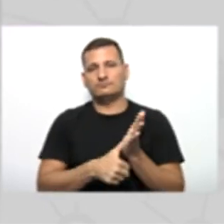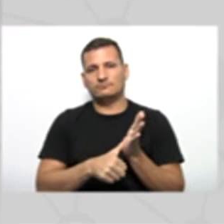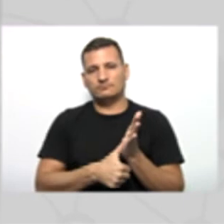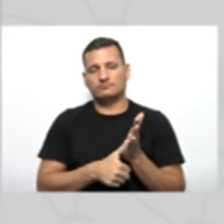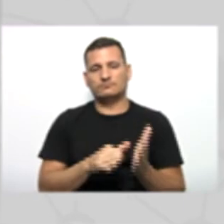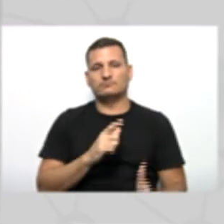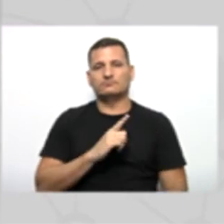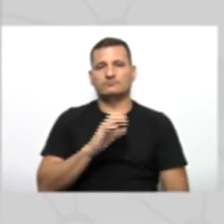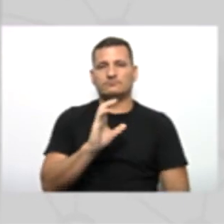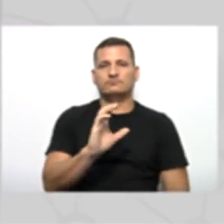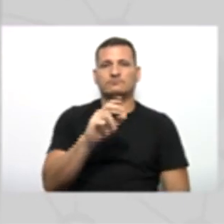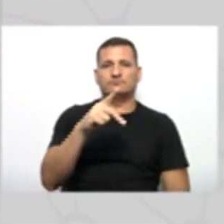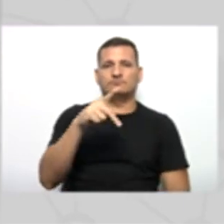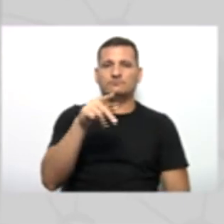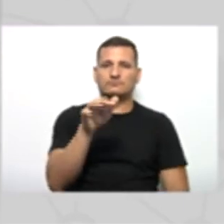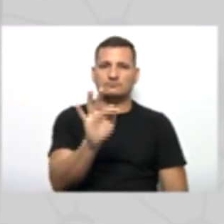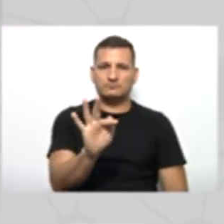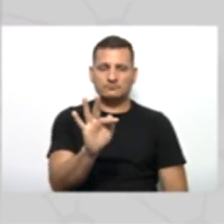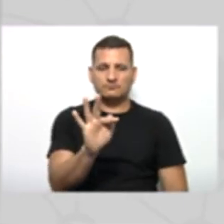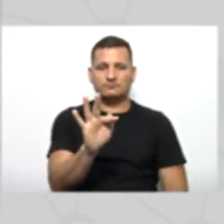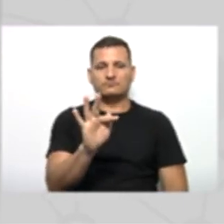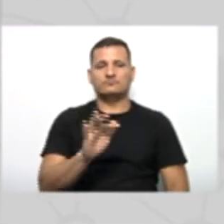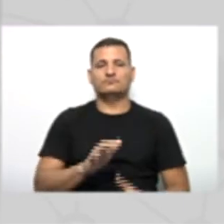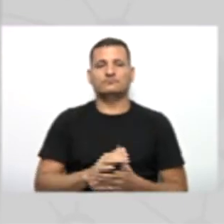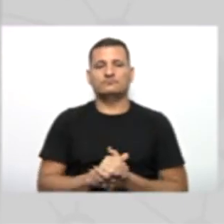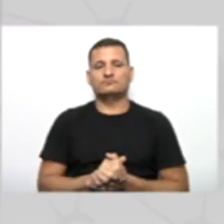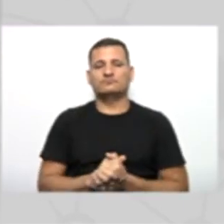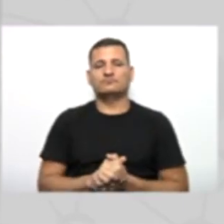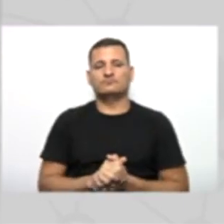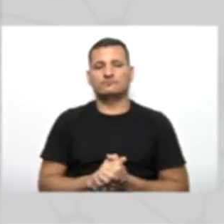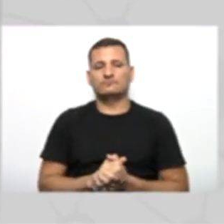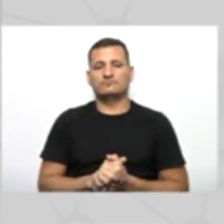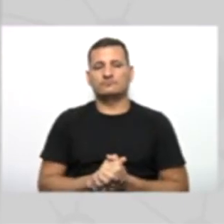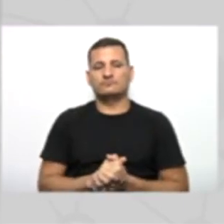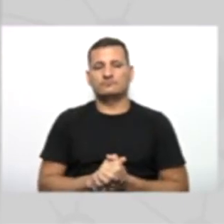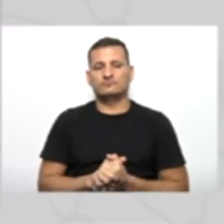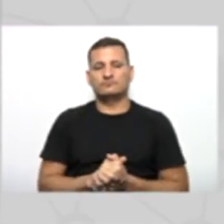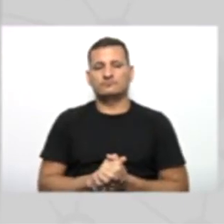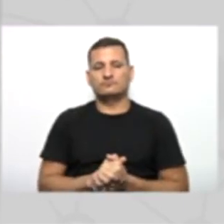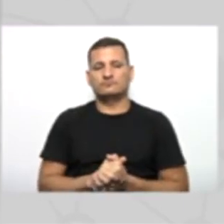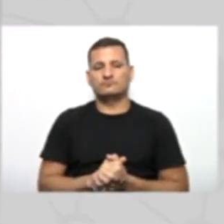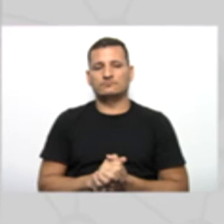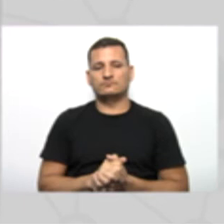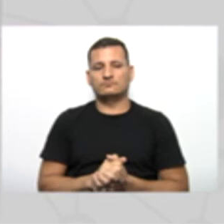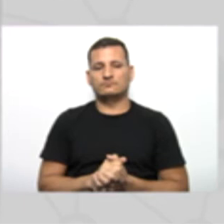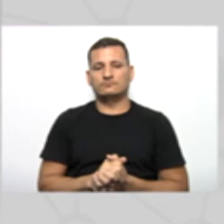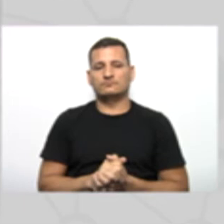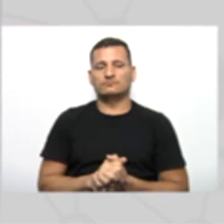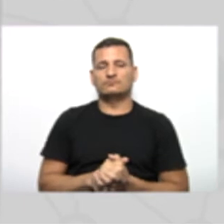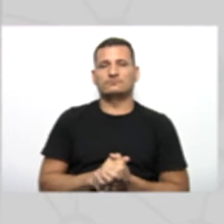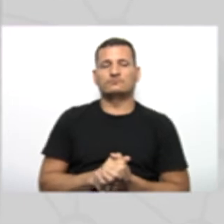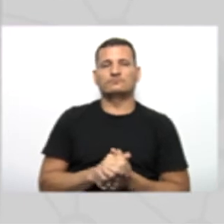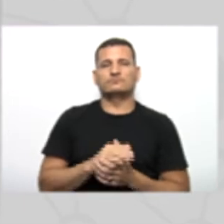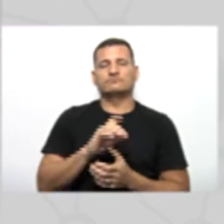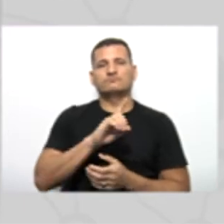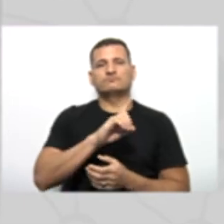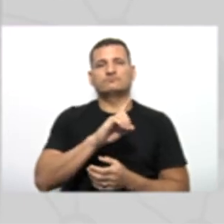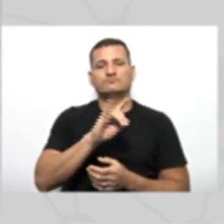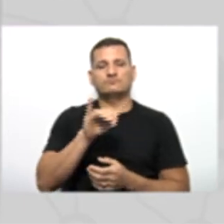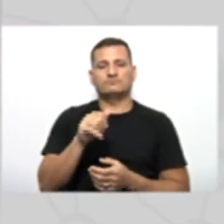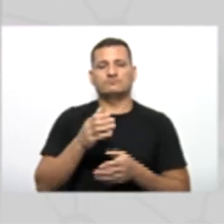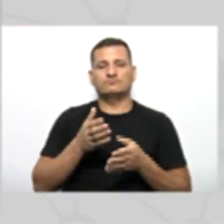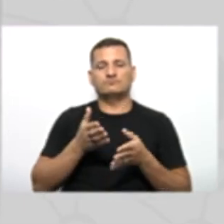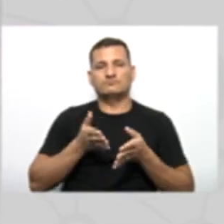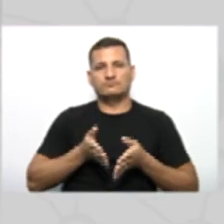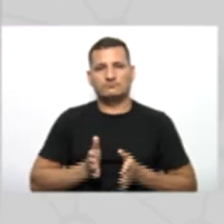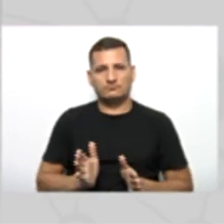tem CPF, pessoa física tem, vou colocar aqui data de